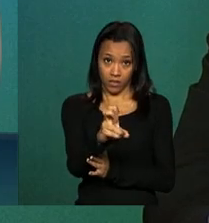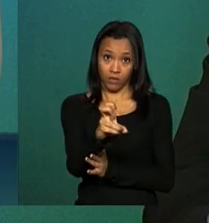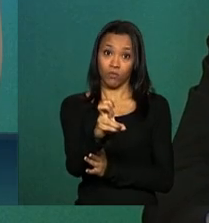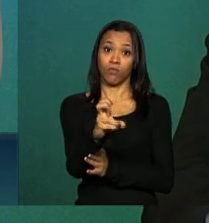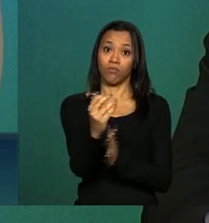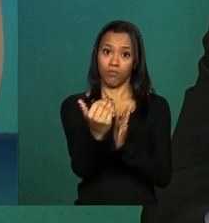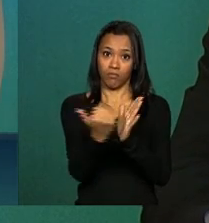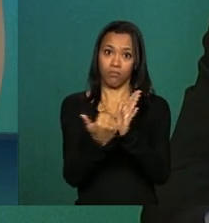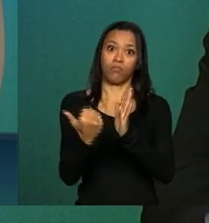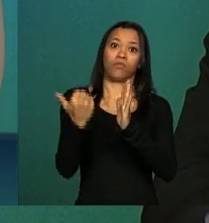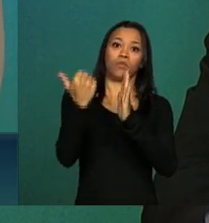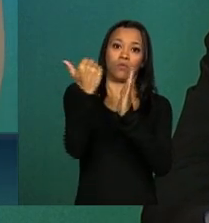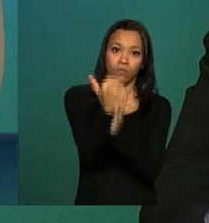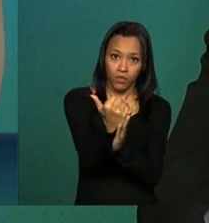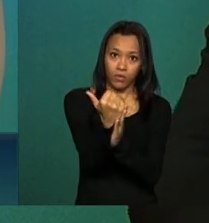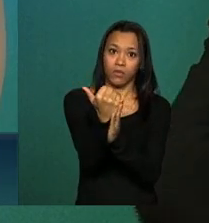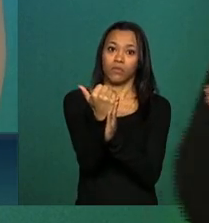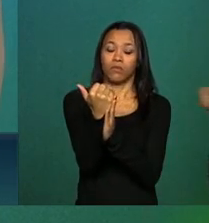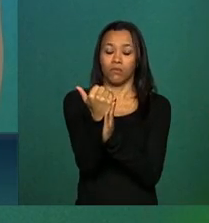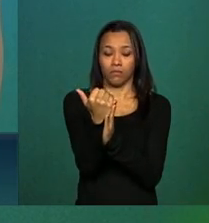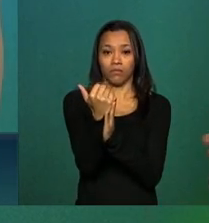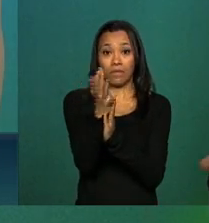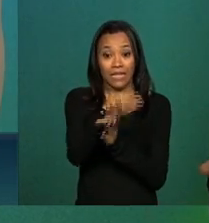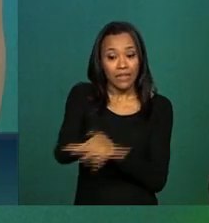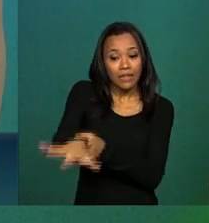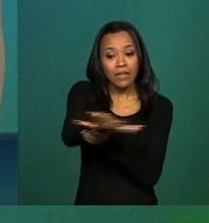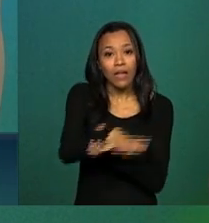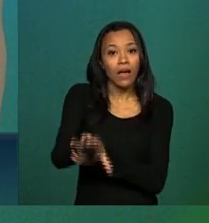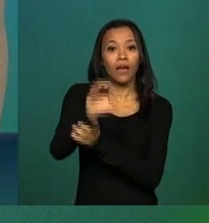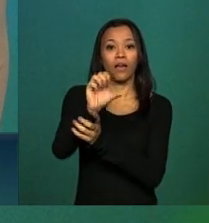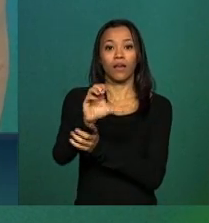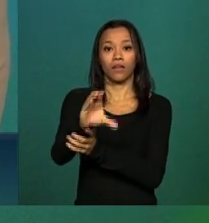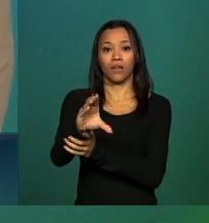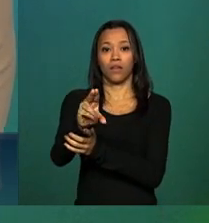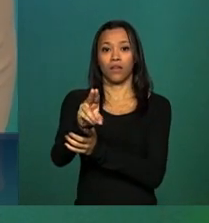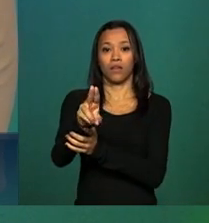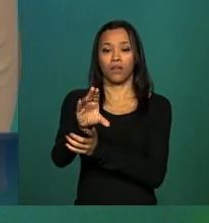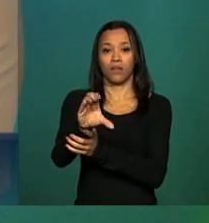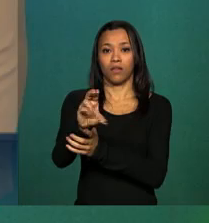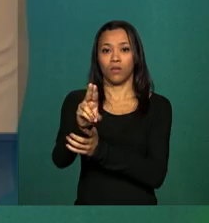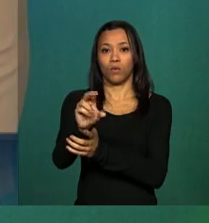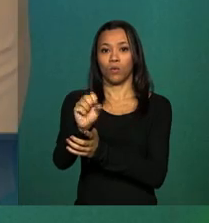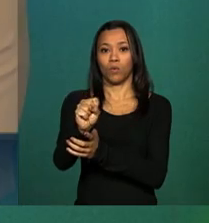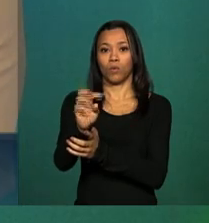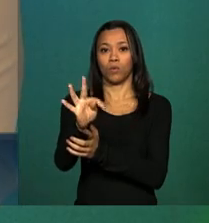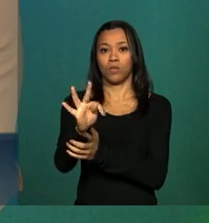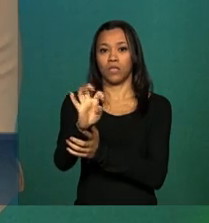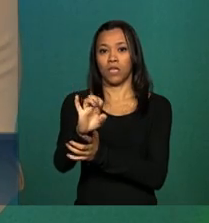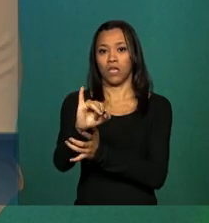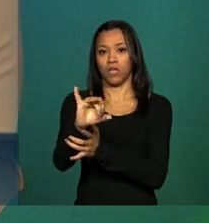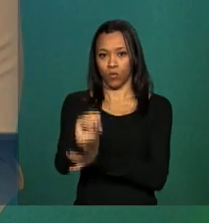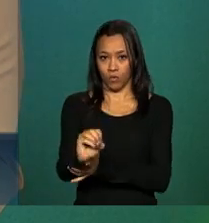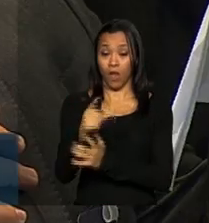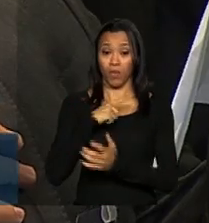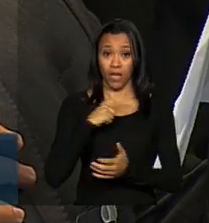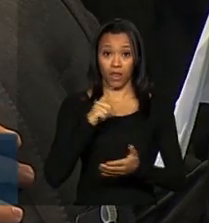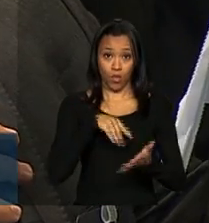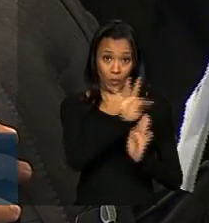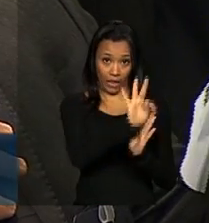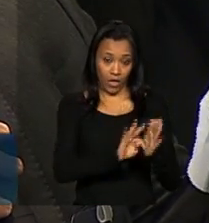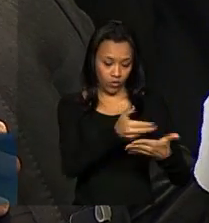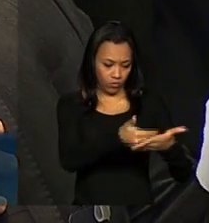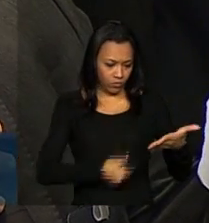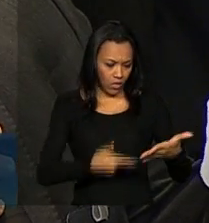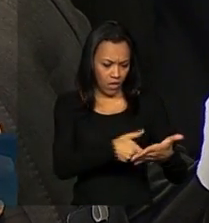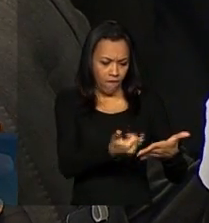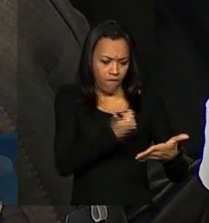bi para o crédito subvencionado de custeio. Entendi. Aqui no release diz o seguinte, ó, que o maior volume